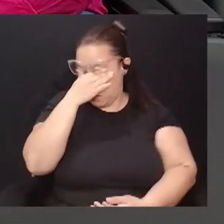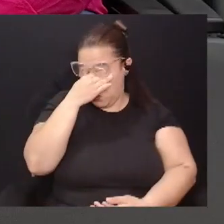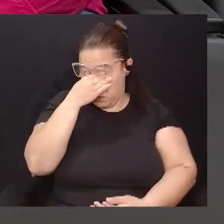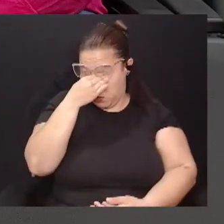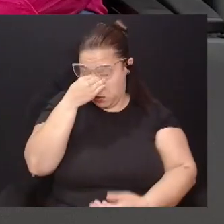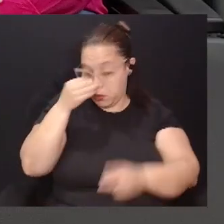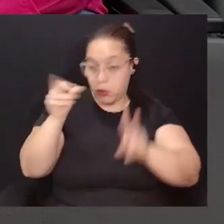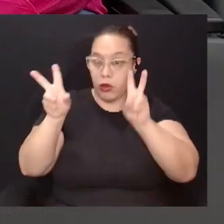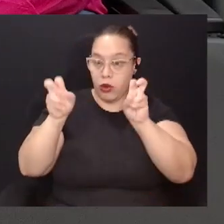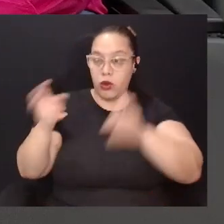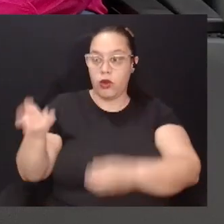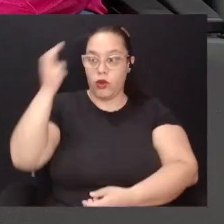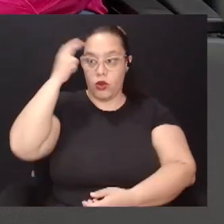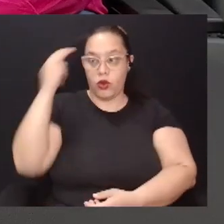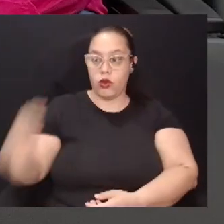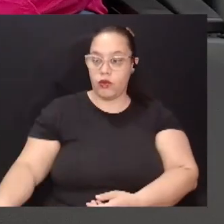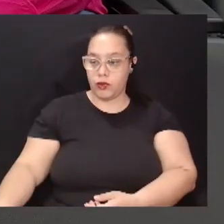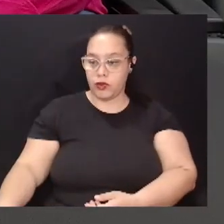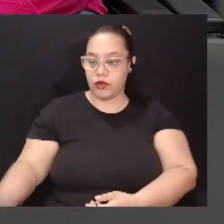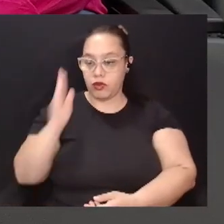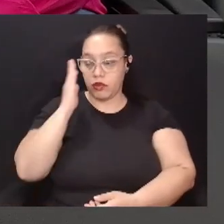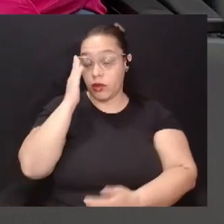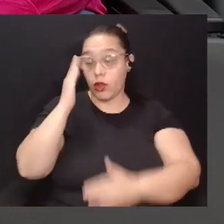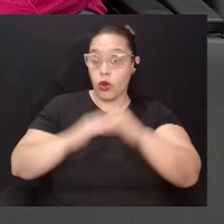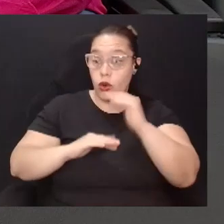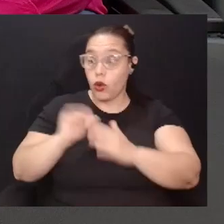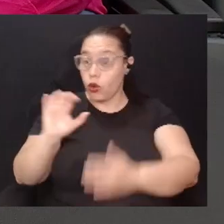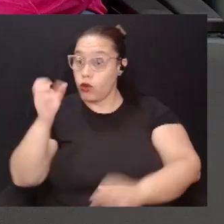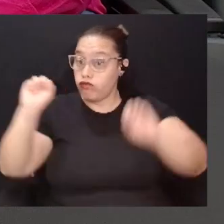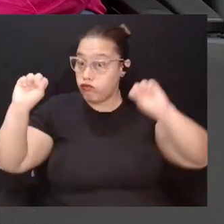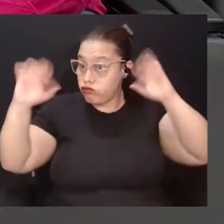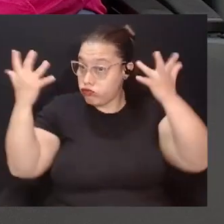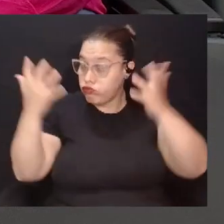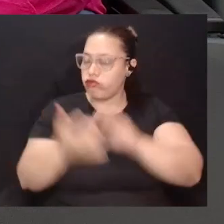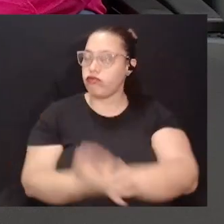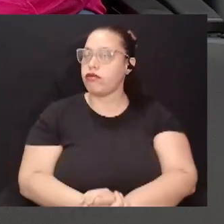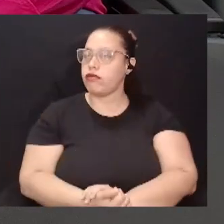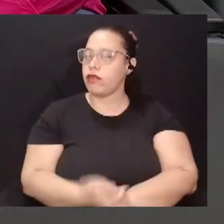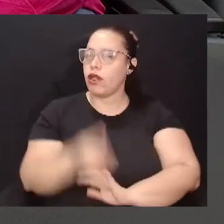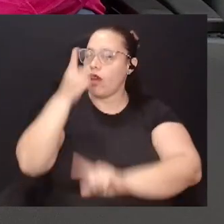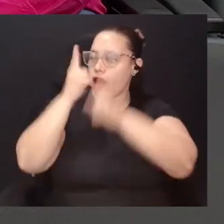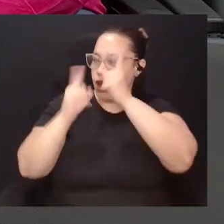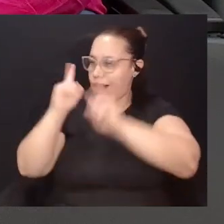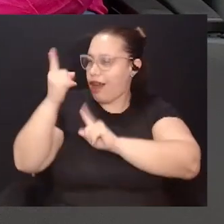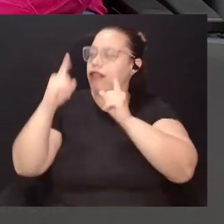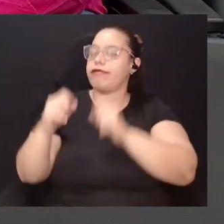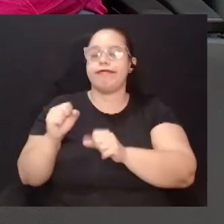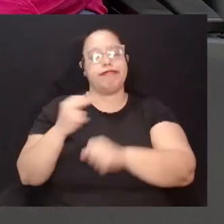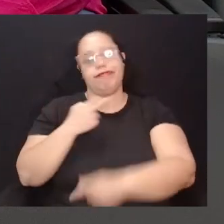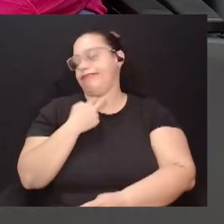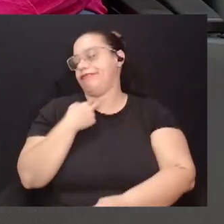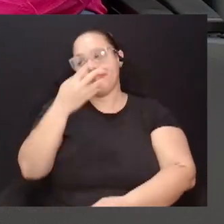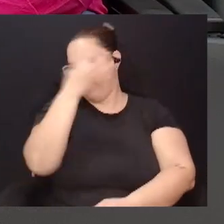sobre a temática, né, cultural aqui da cidade, sobre essas ações, né, festivas, carnaval, né, a gente não